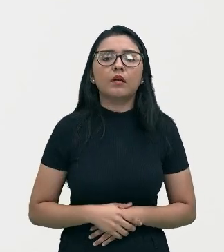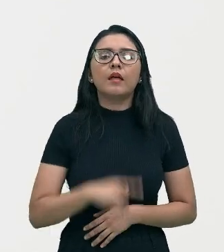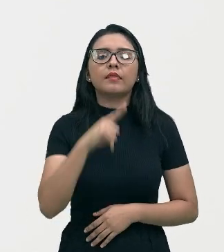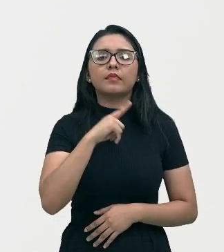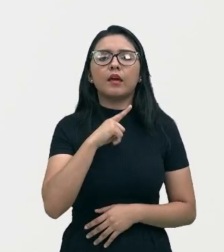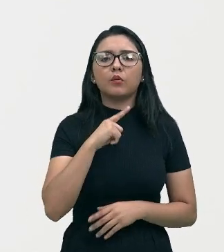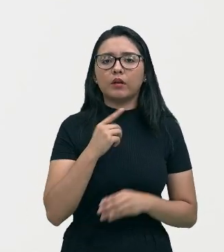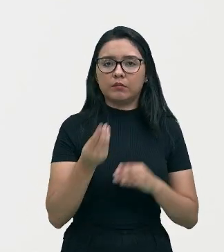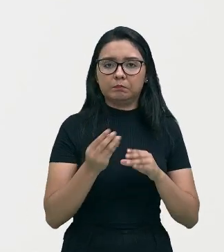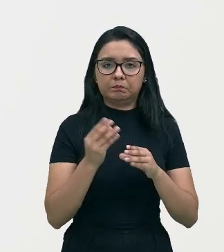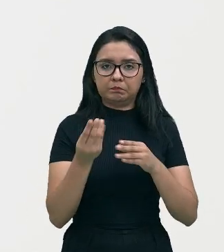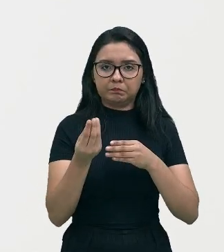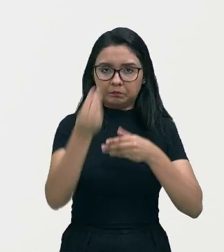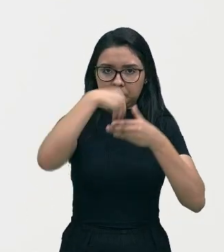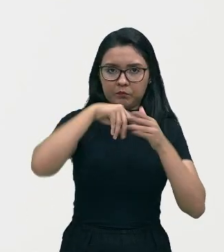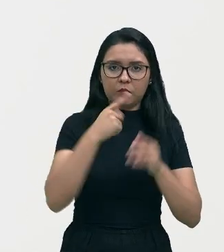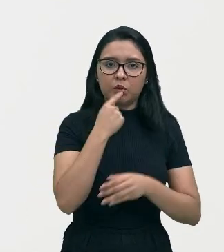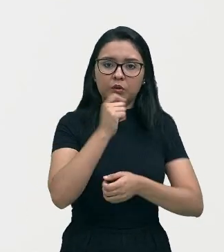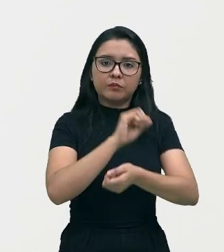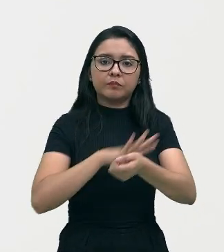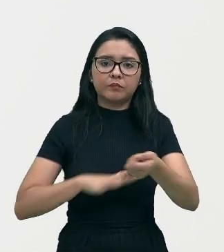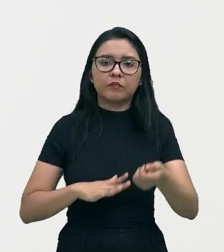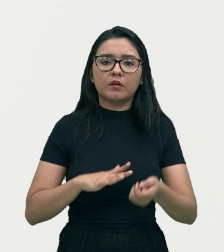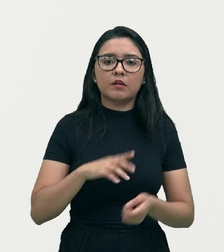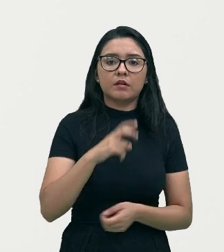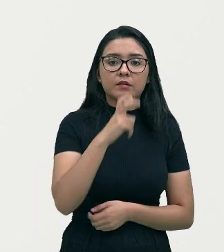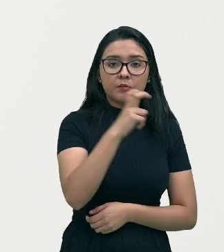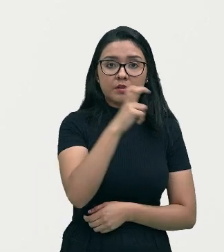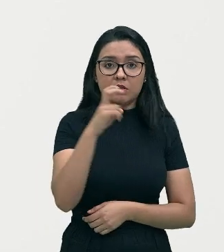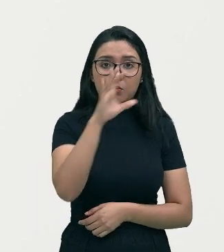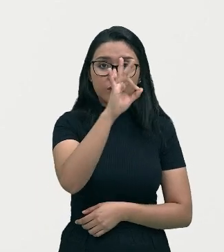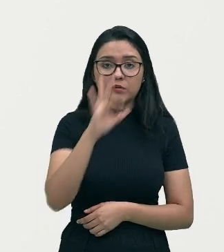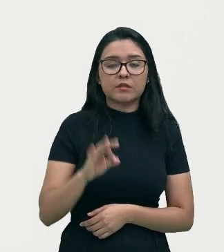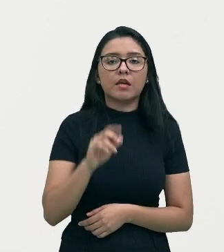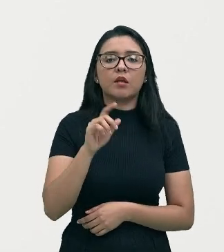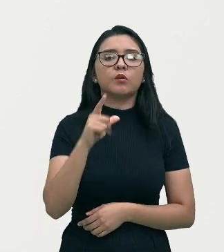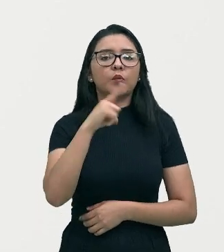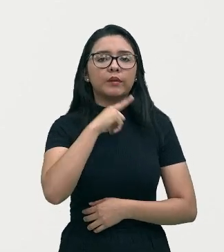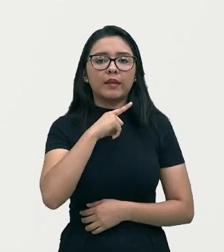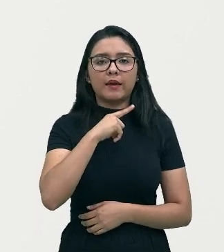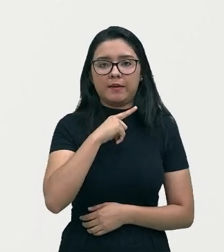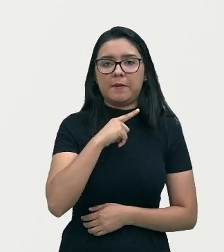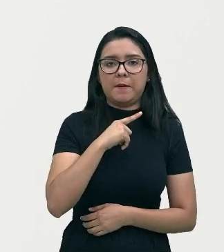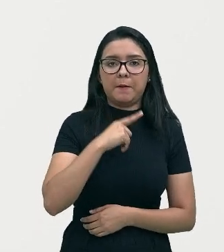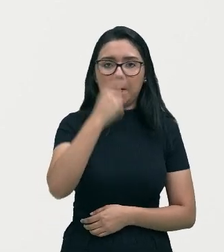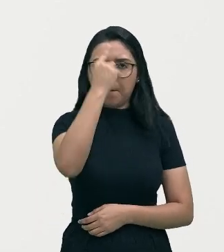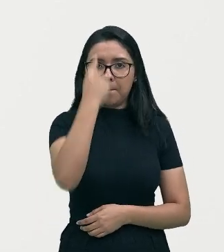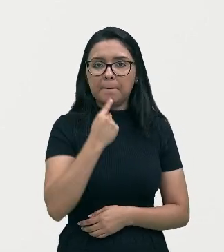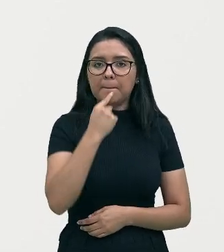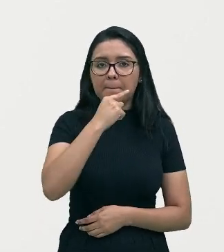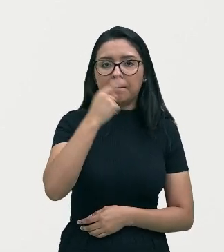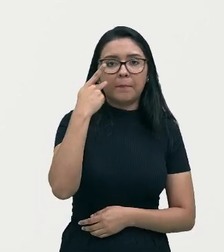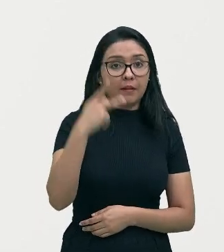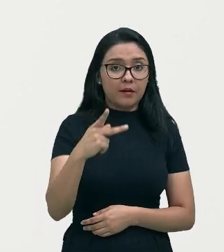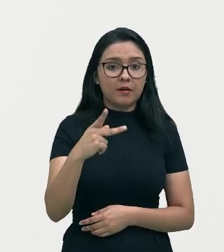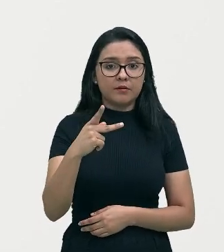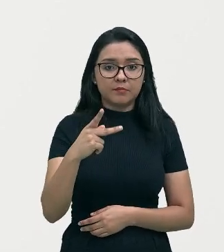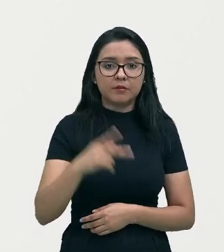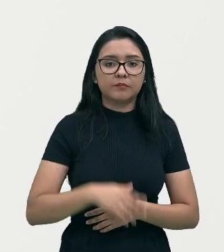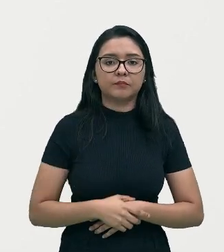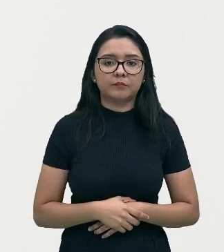né? Cerca de 55% a gente observa aqui o plasma sanguíneo, né? Então, esse sangue aconteceu o quê? Ele